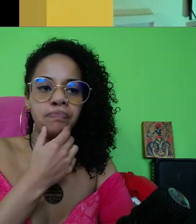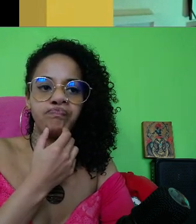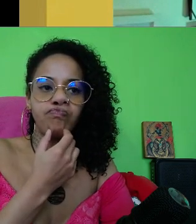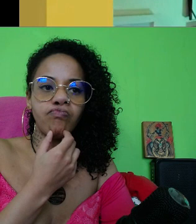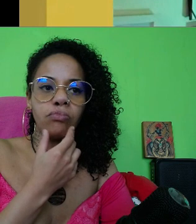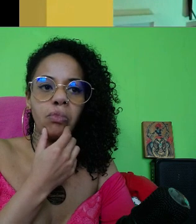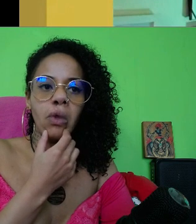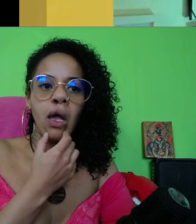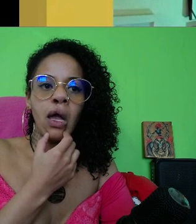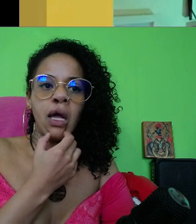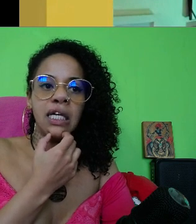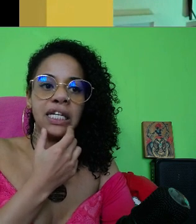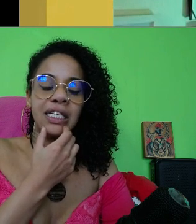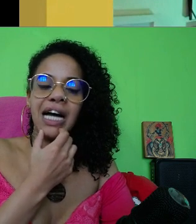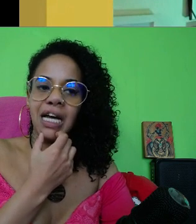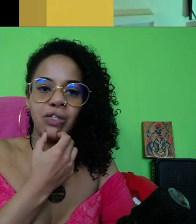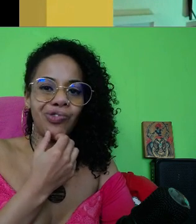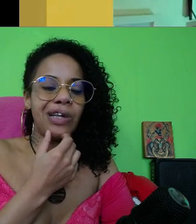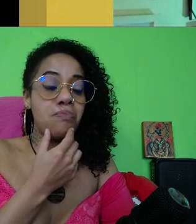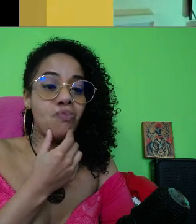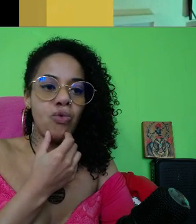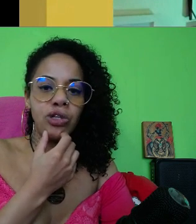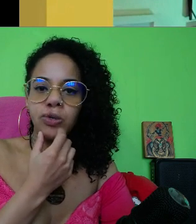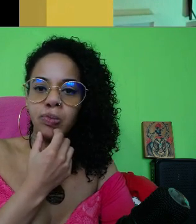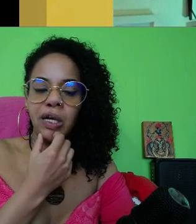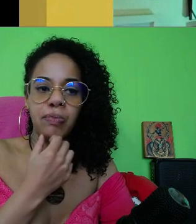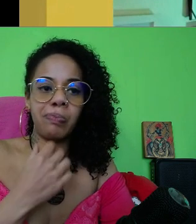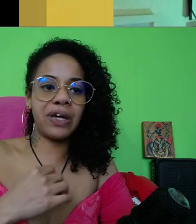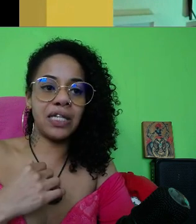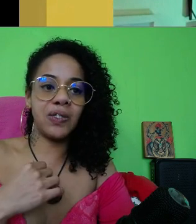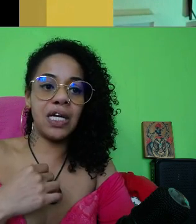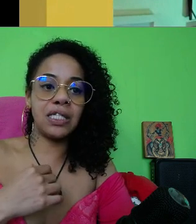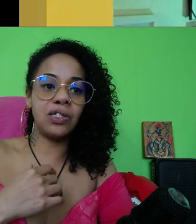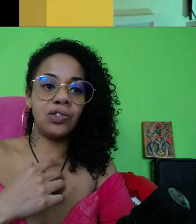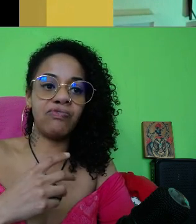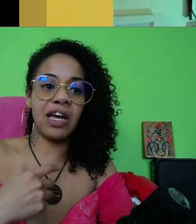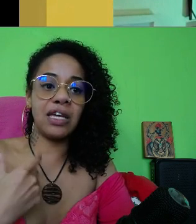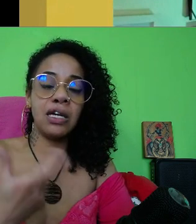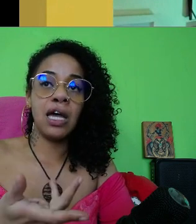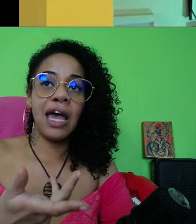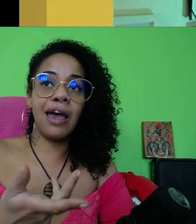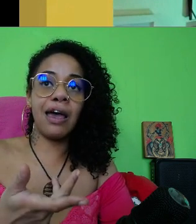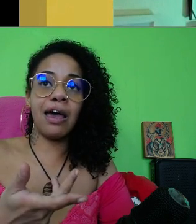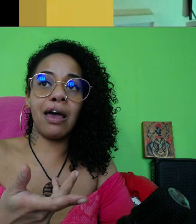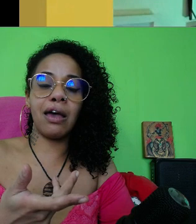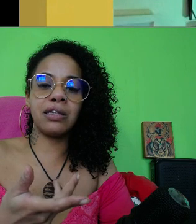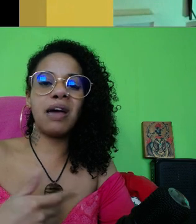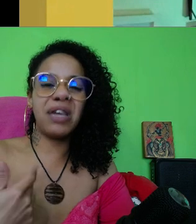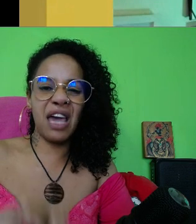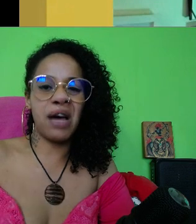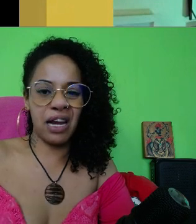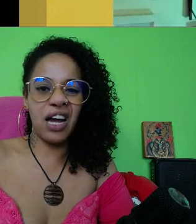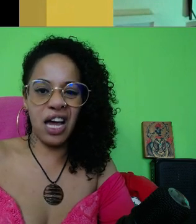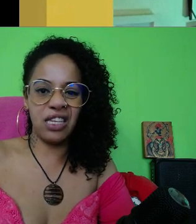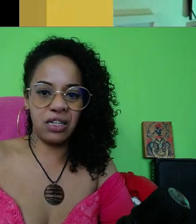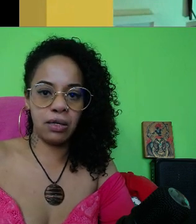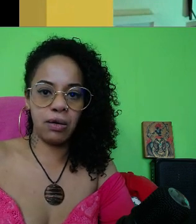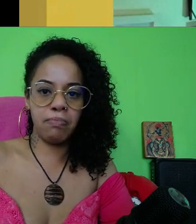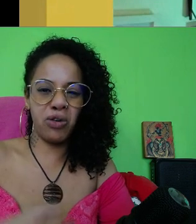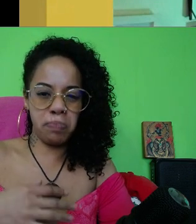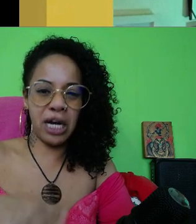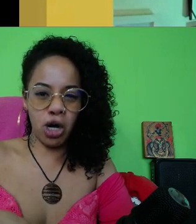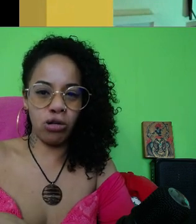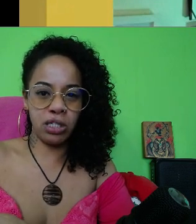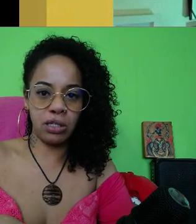né e cara isso dá muito problema porque às vezes tu vai sabe queimar largada